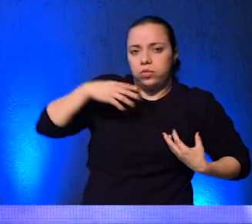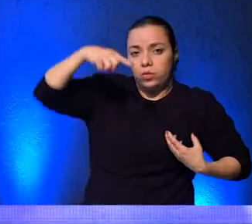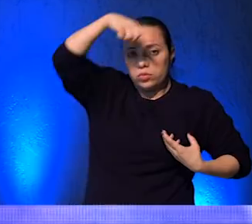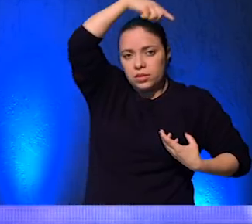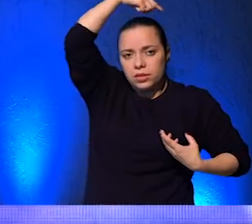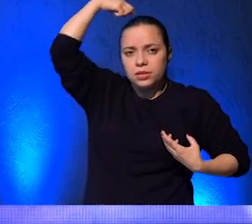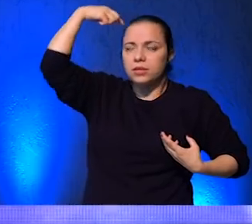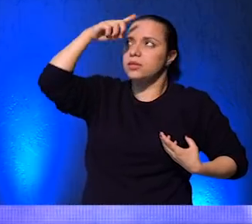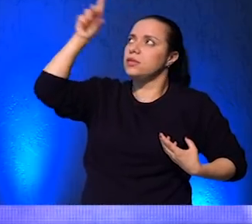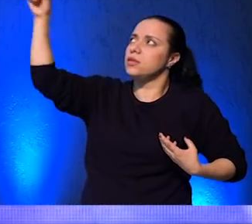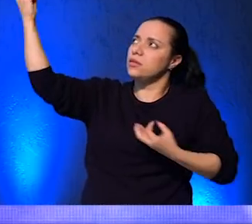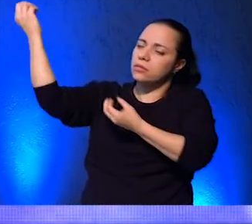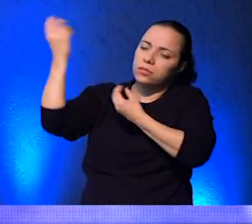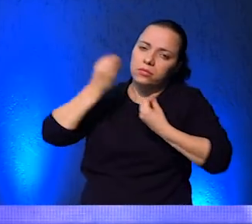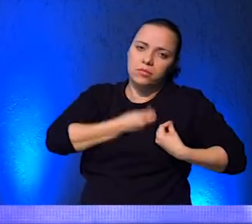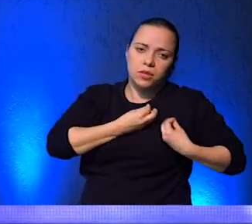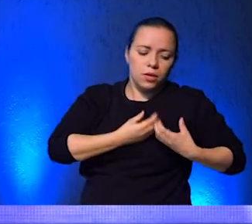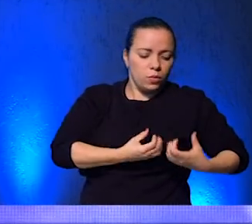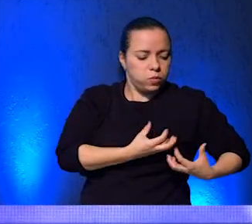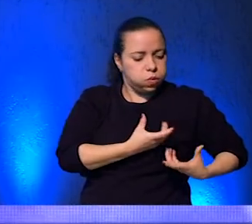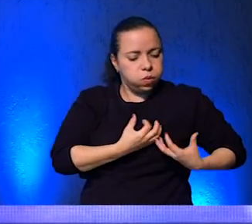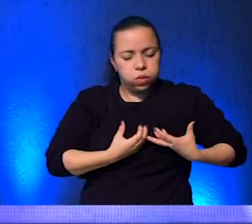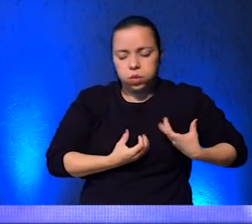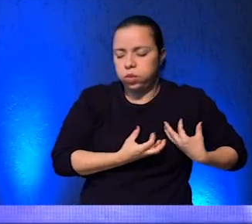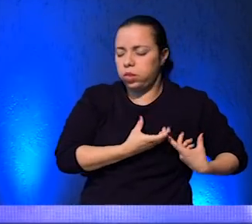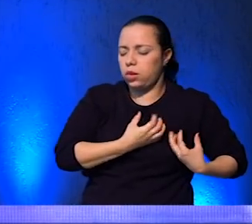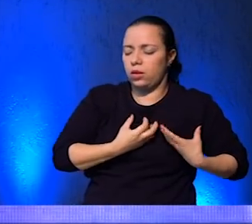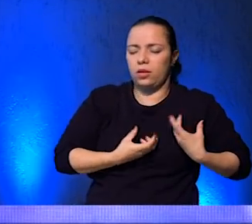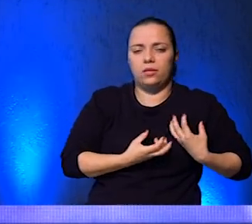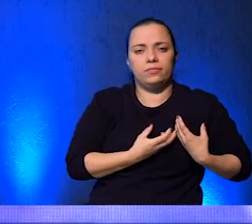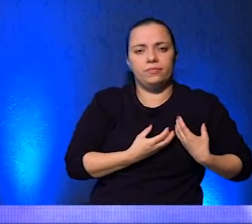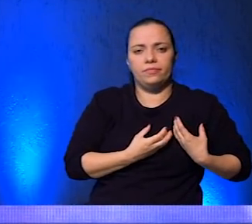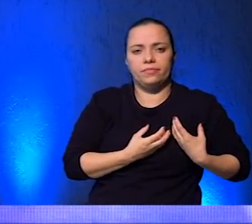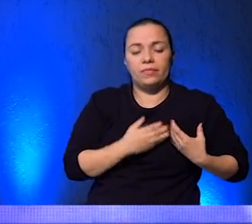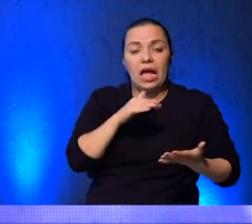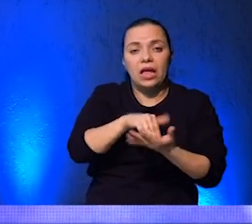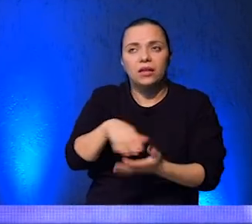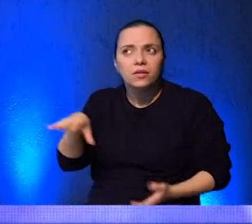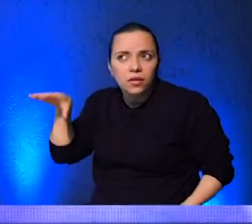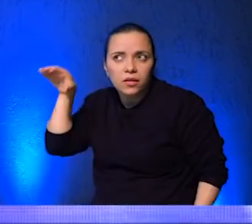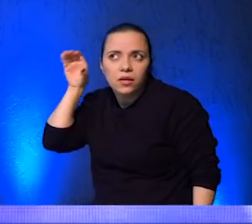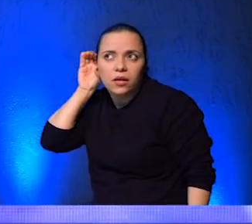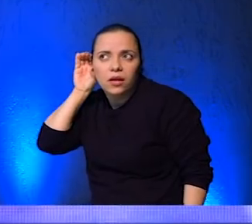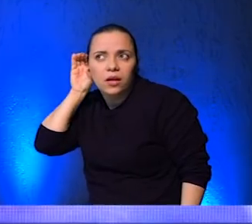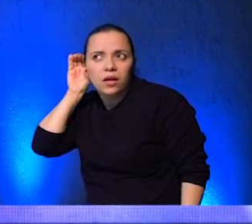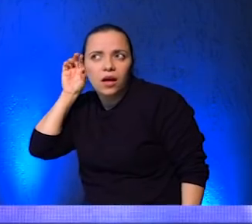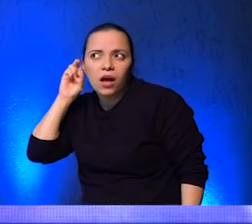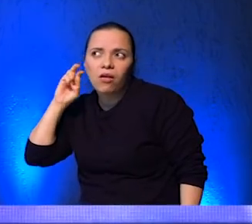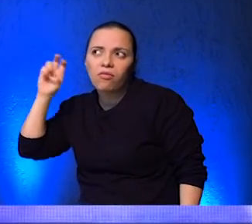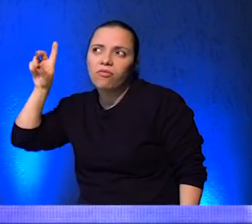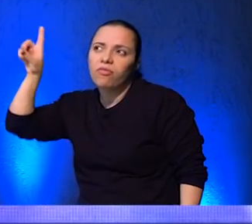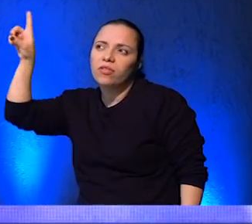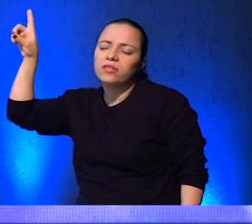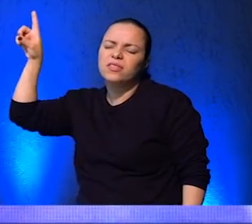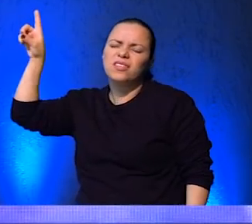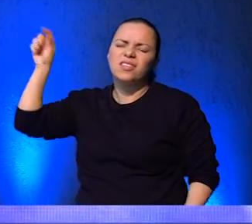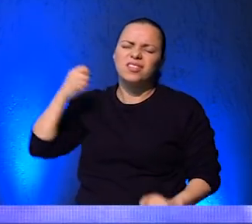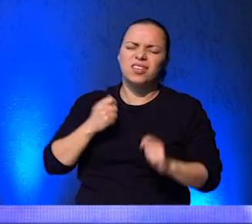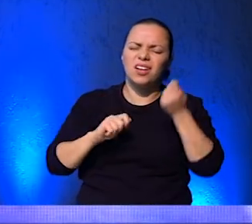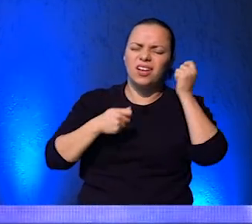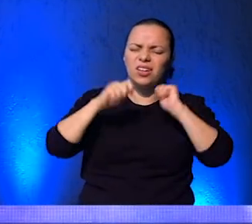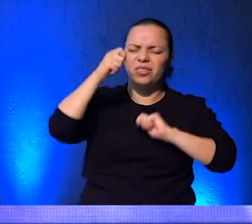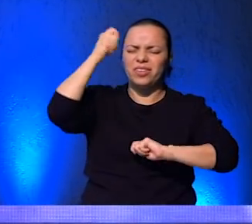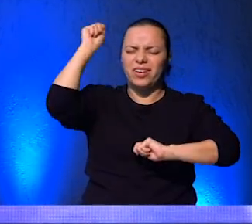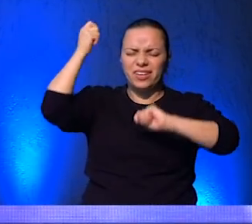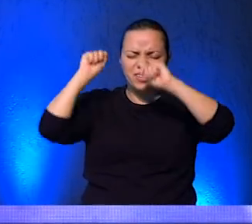fogo e você escute a voz do senhor aleluia foi isso que aconteceu com moisés e quando